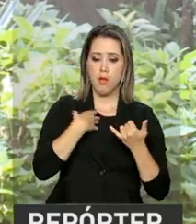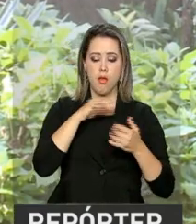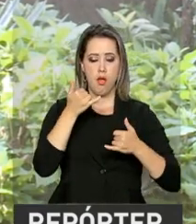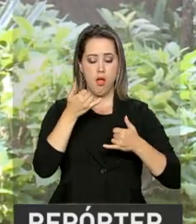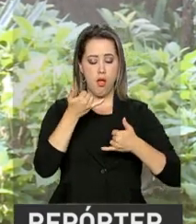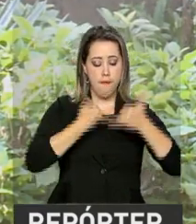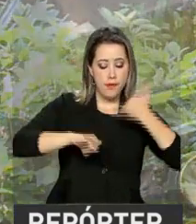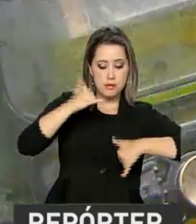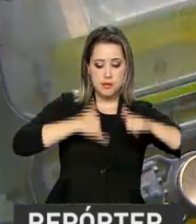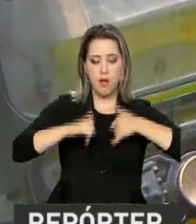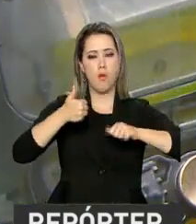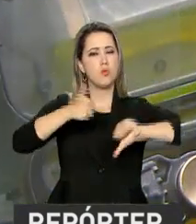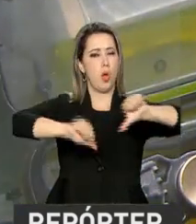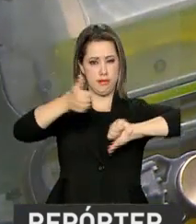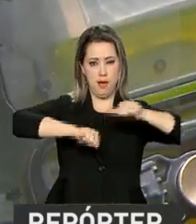mecânicos, toxicológicos.